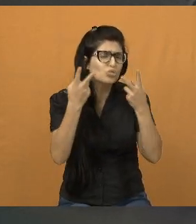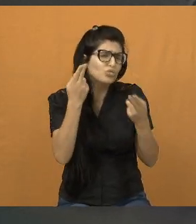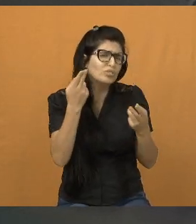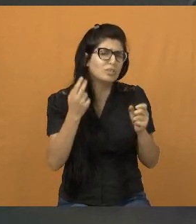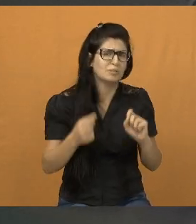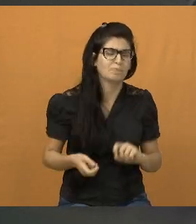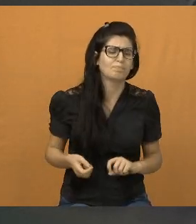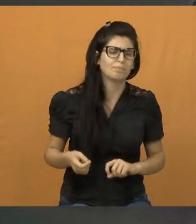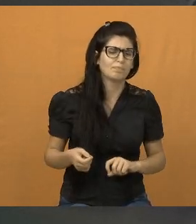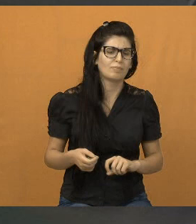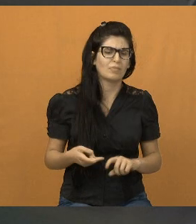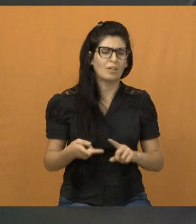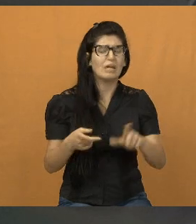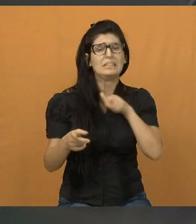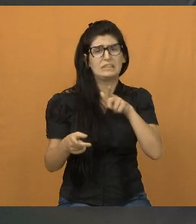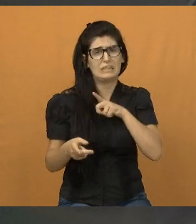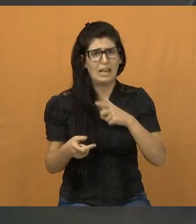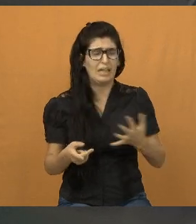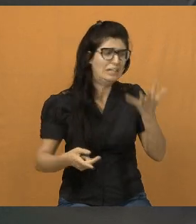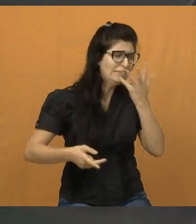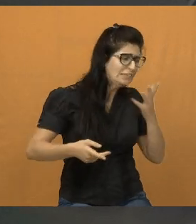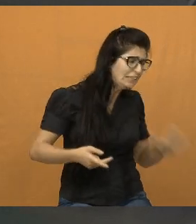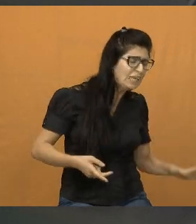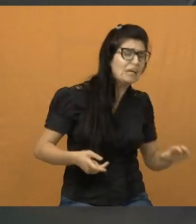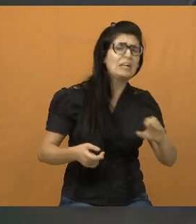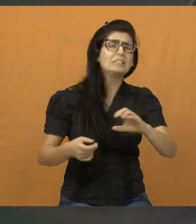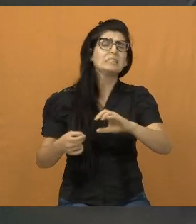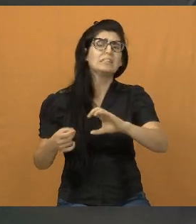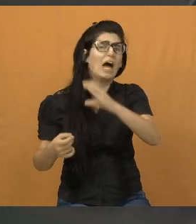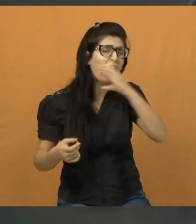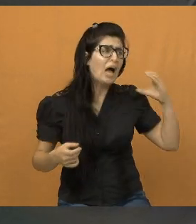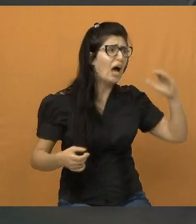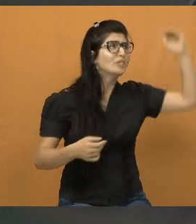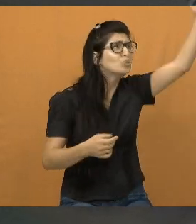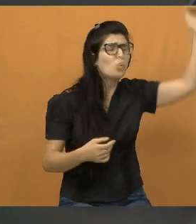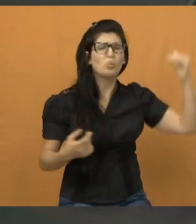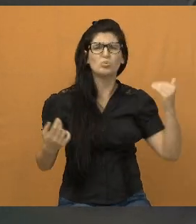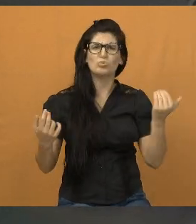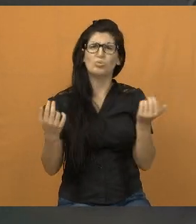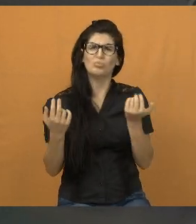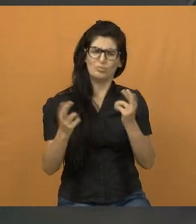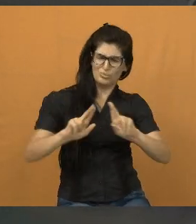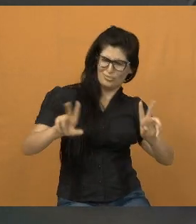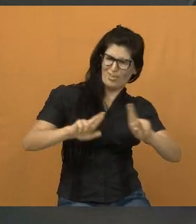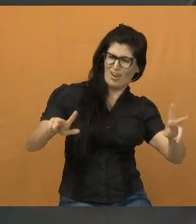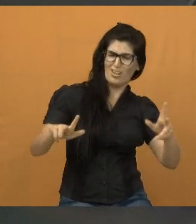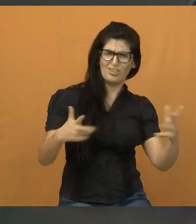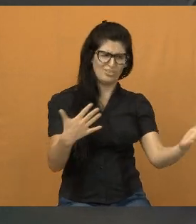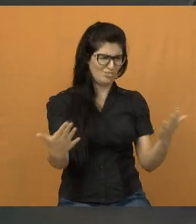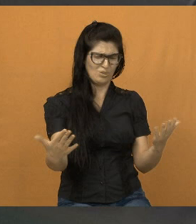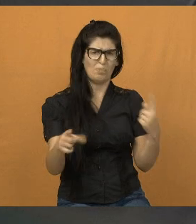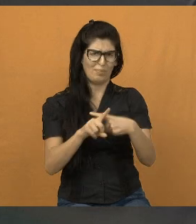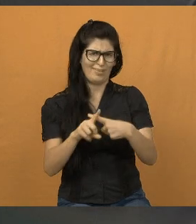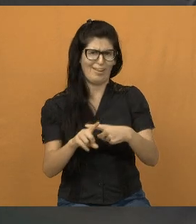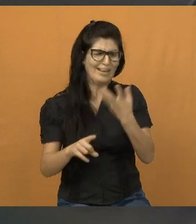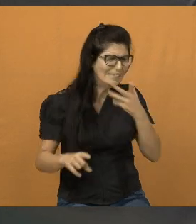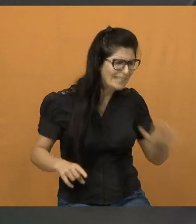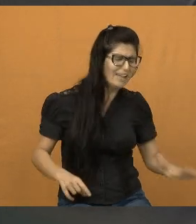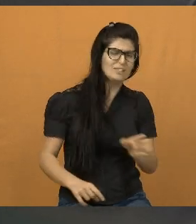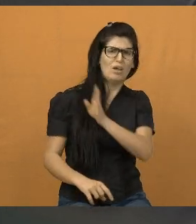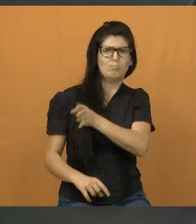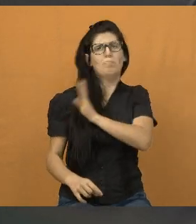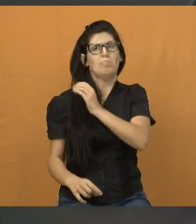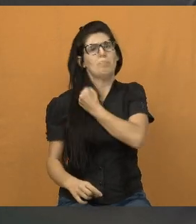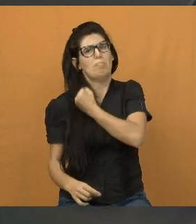registro de paciente infantil e adulto, tem essa diferença, porque hoje a gente vê criança morrendo do coração,